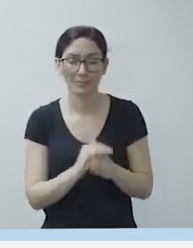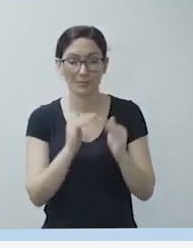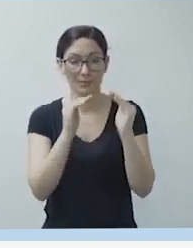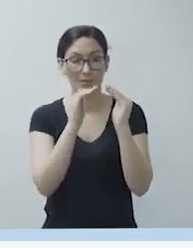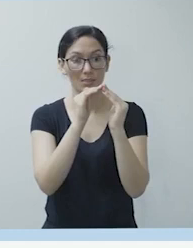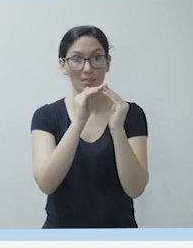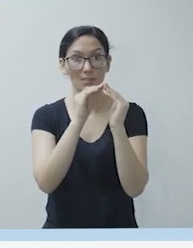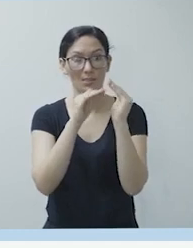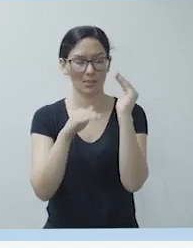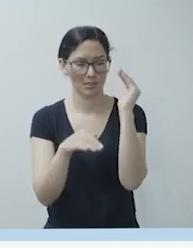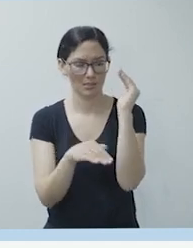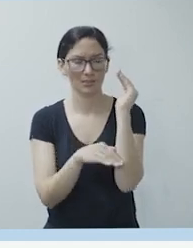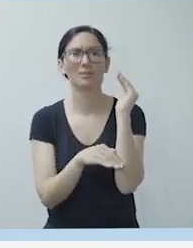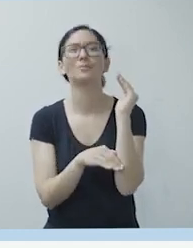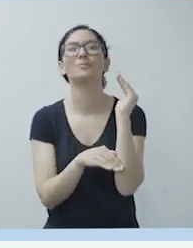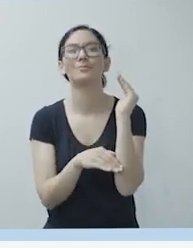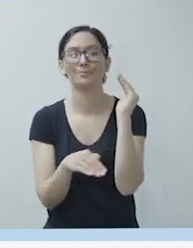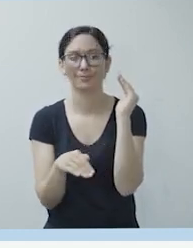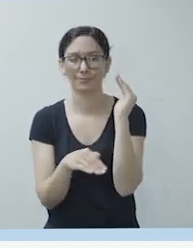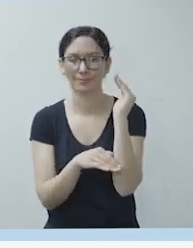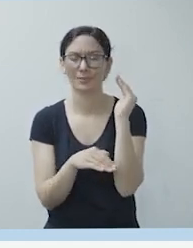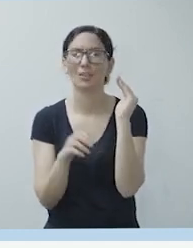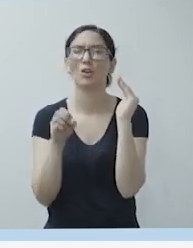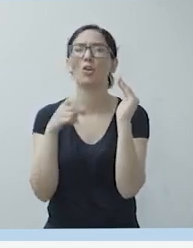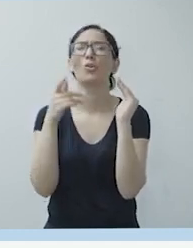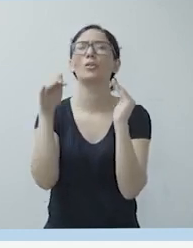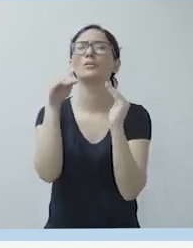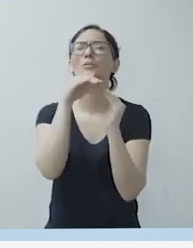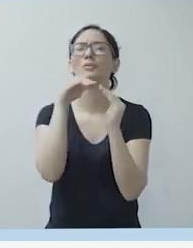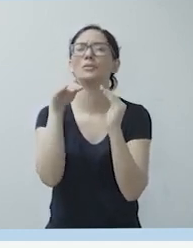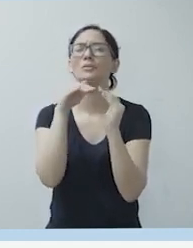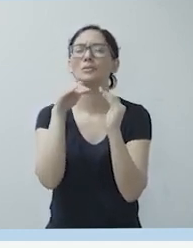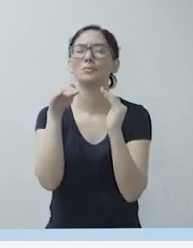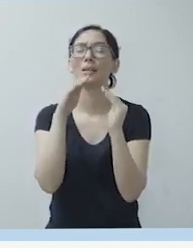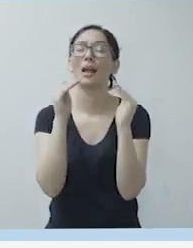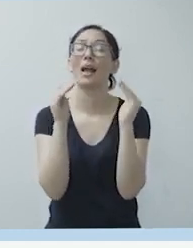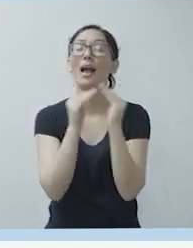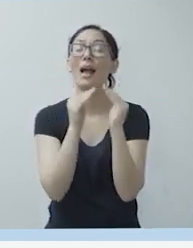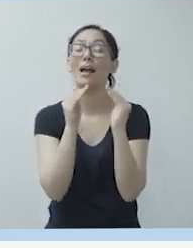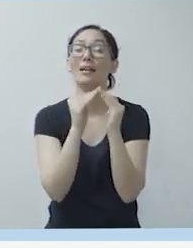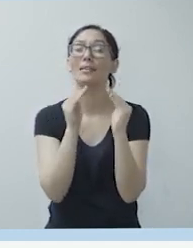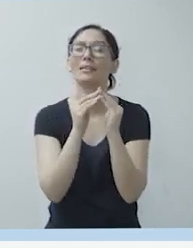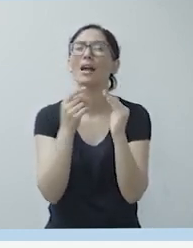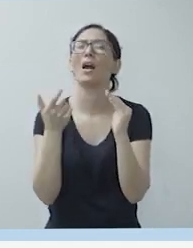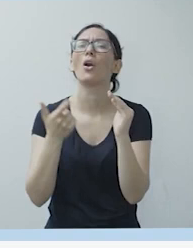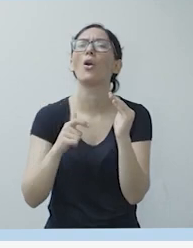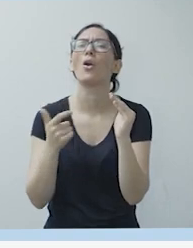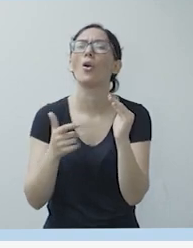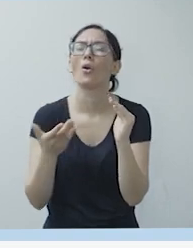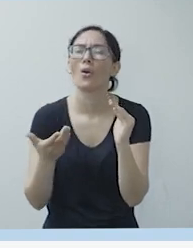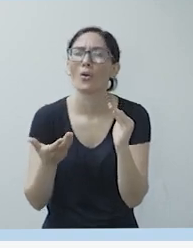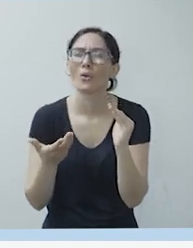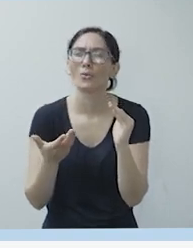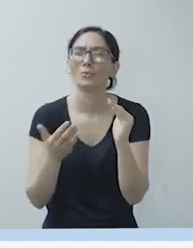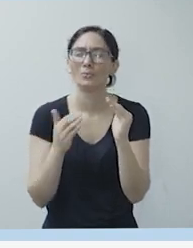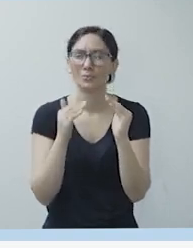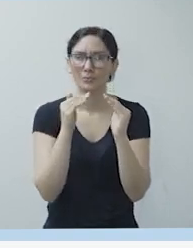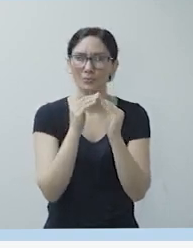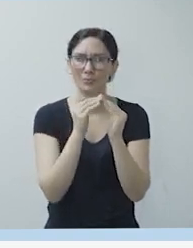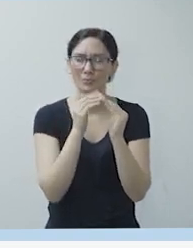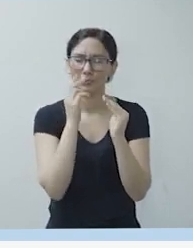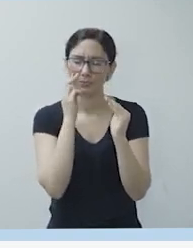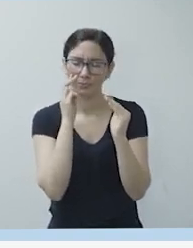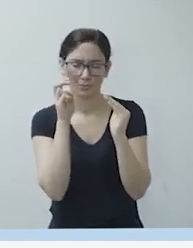Ele está embaixo ou em cima da árvore? Da árvore não, da casinha.